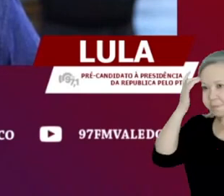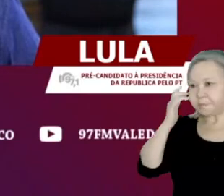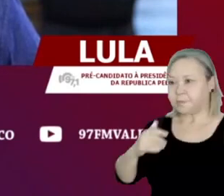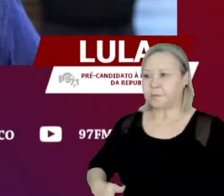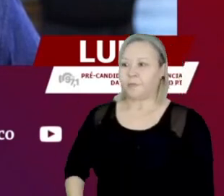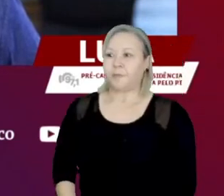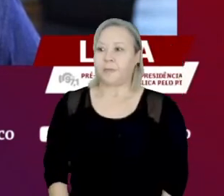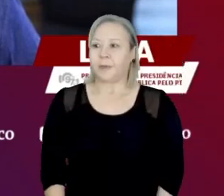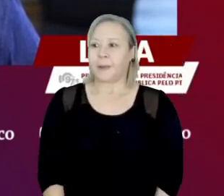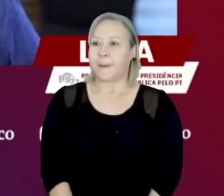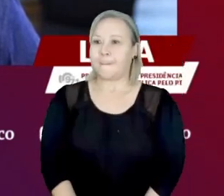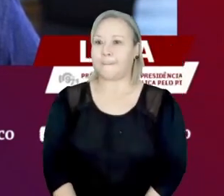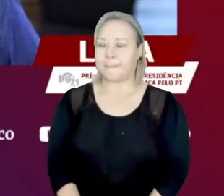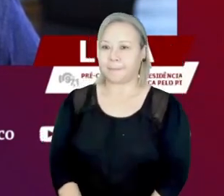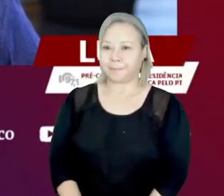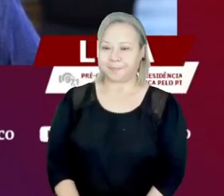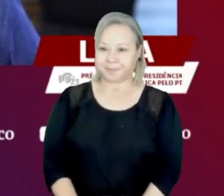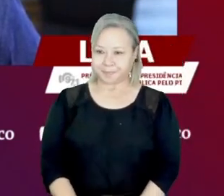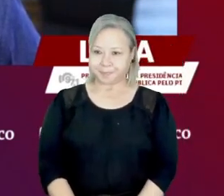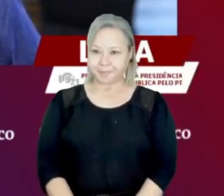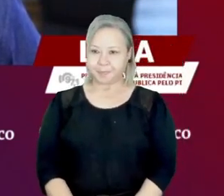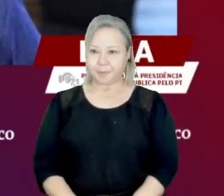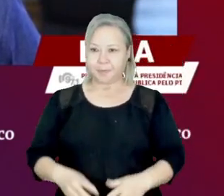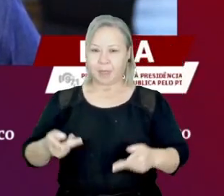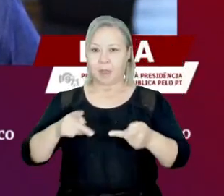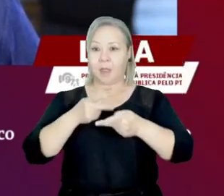coração é mais azul, hein, Lula?